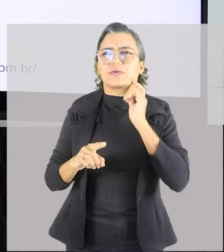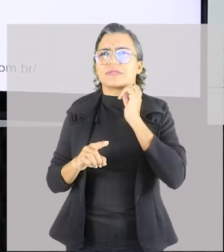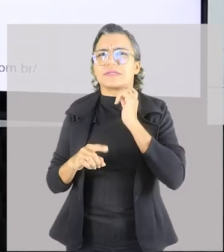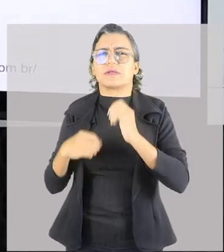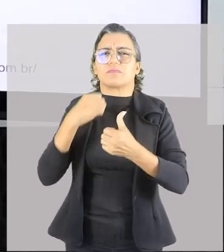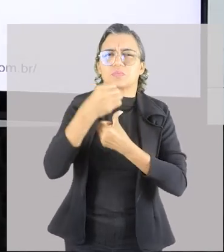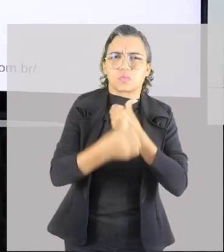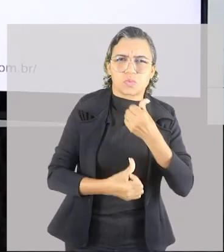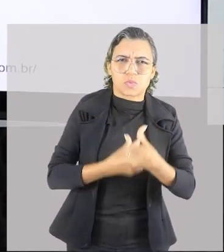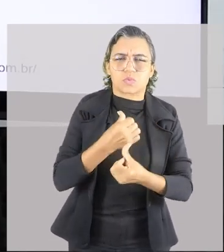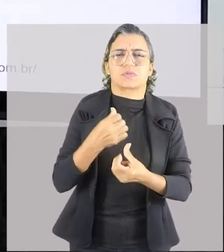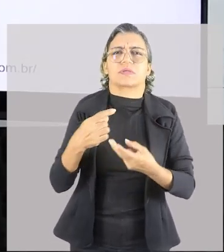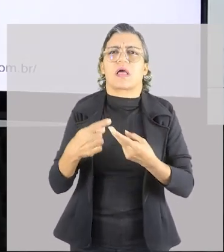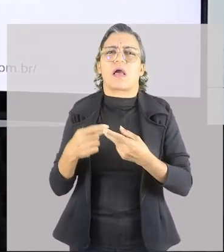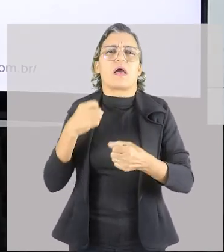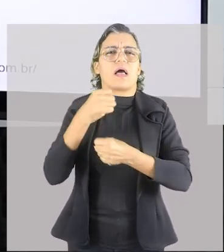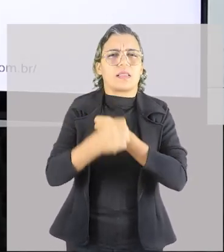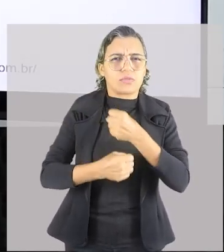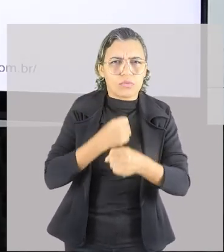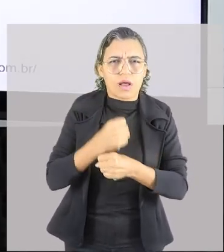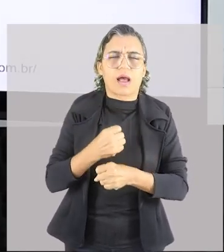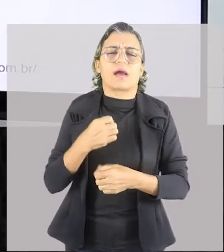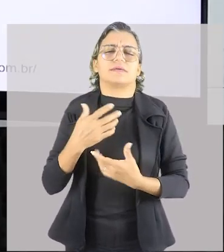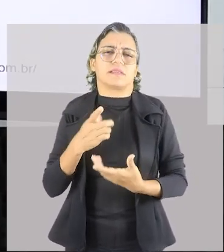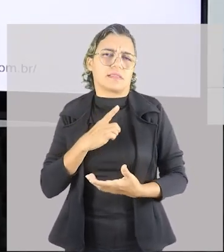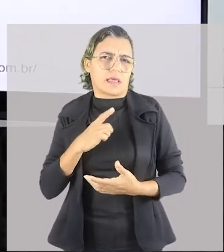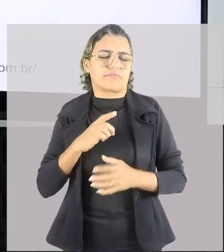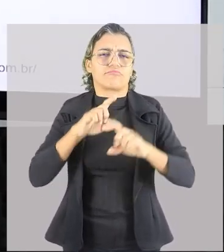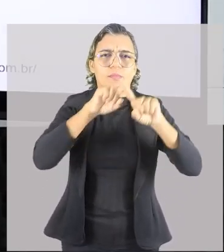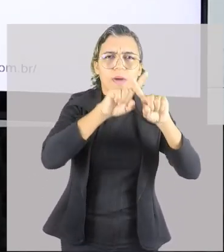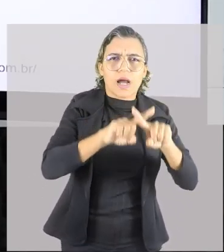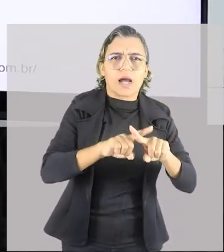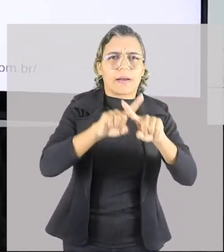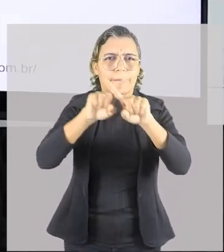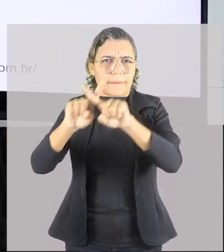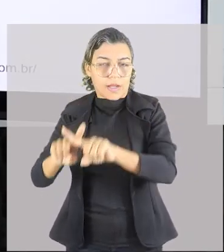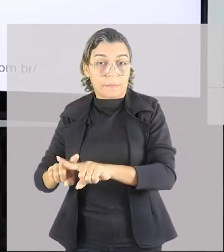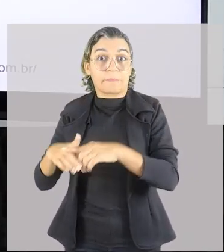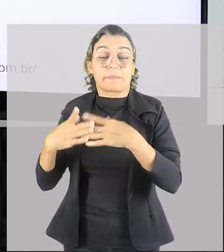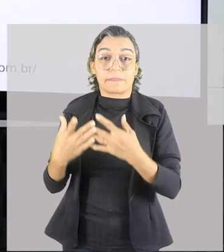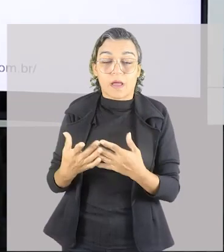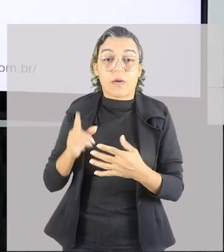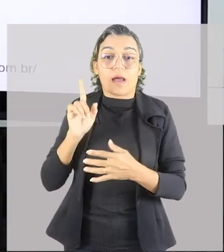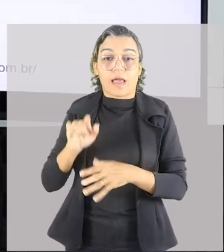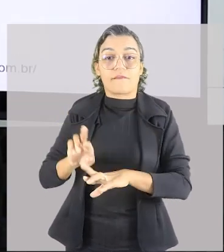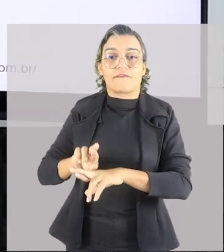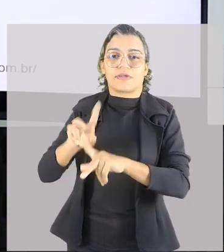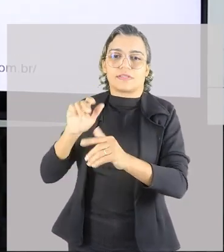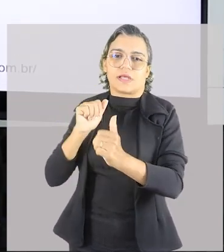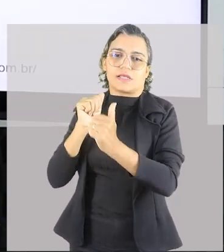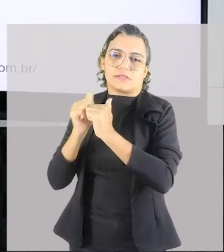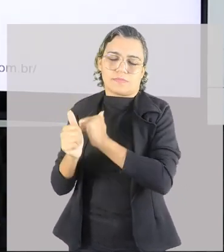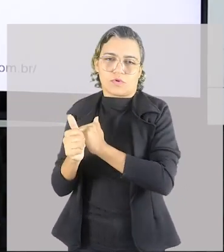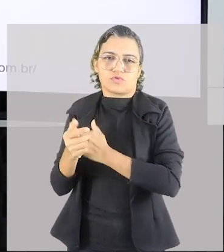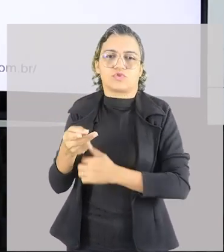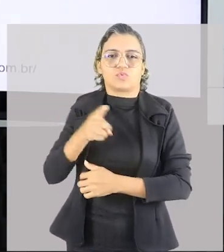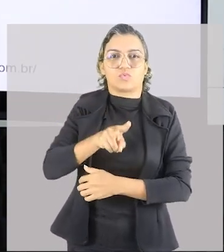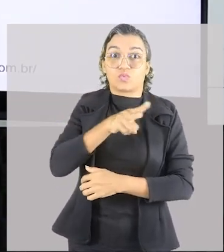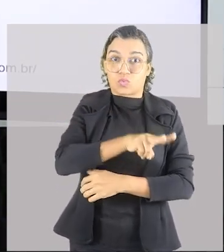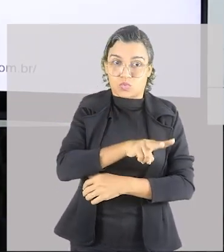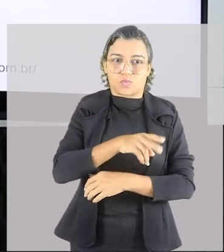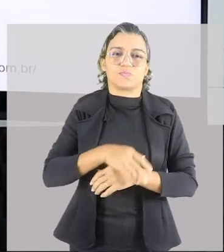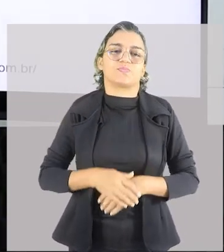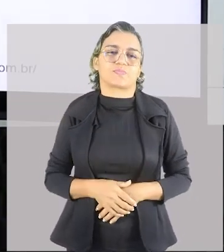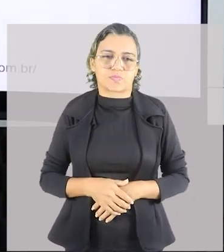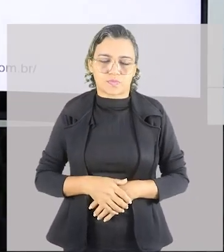semestrais, competições anuais, tá? Então, isso é o que diferencia do jogo e